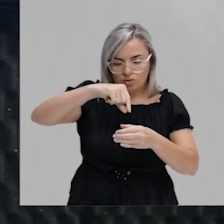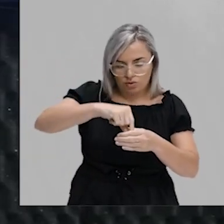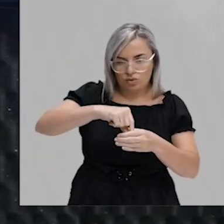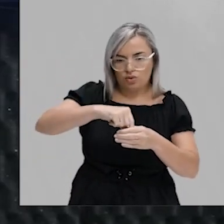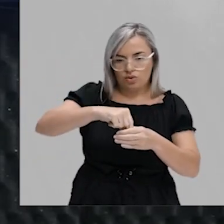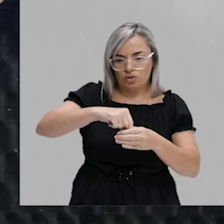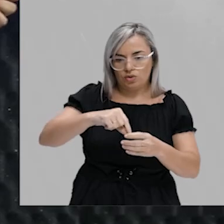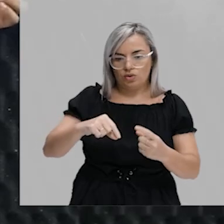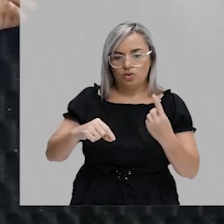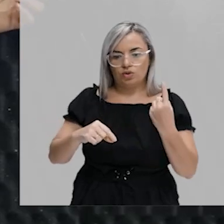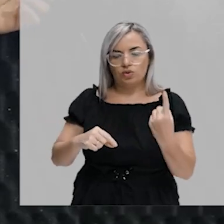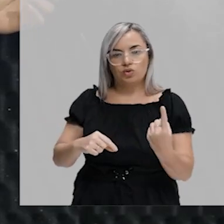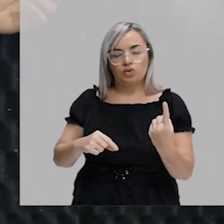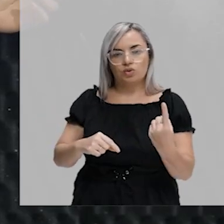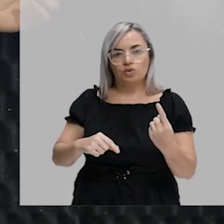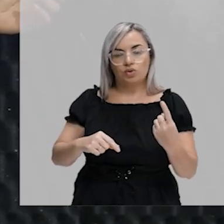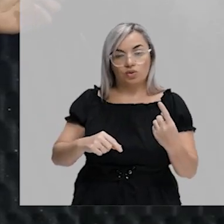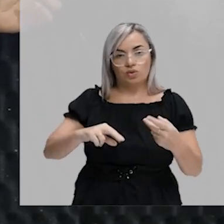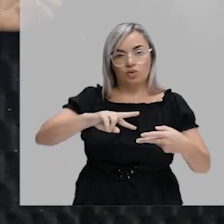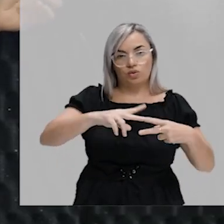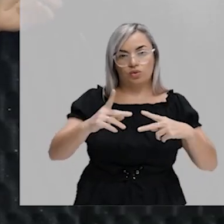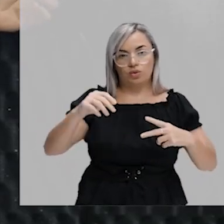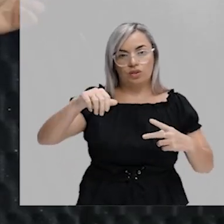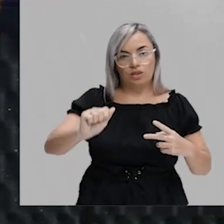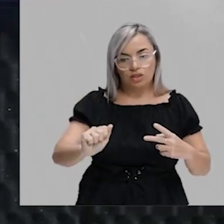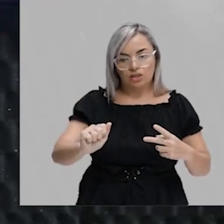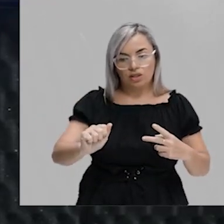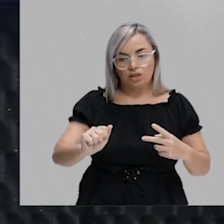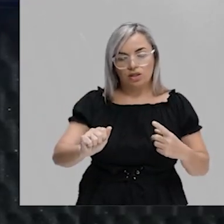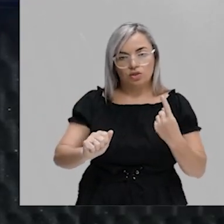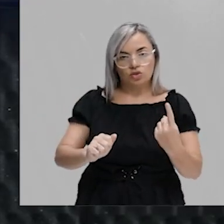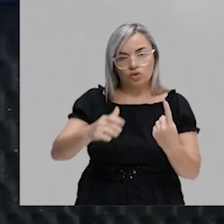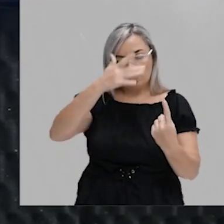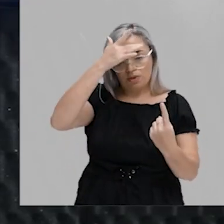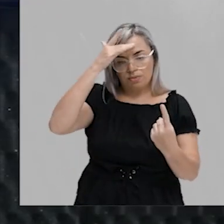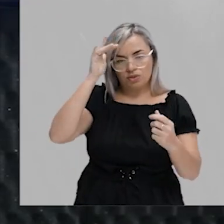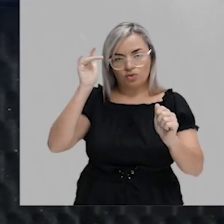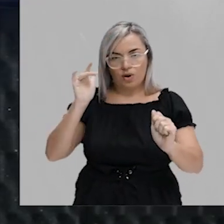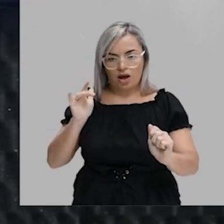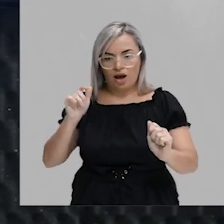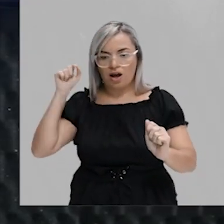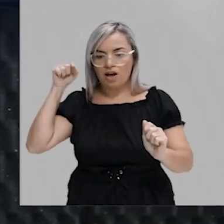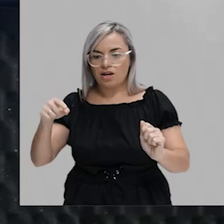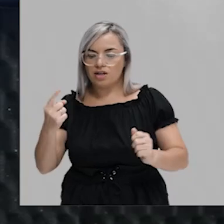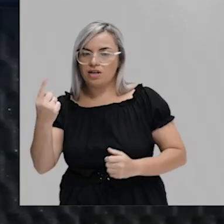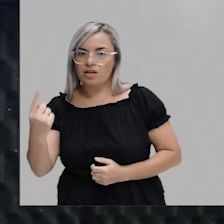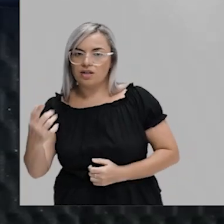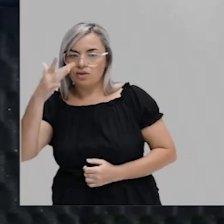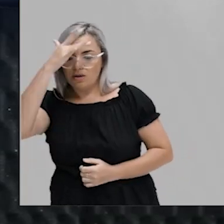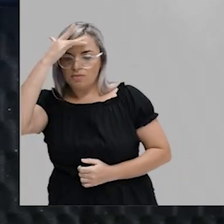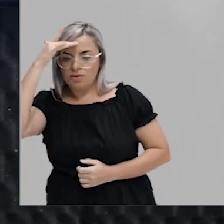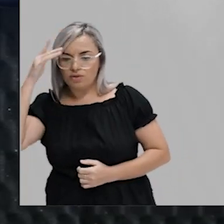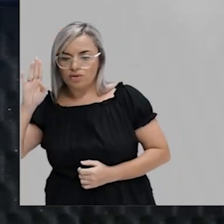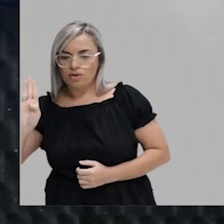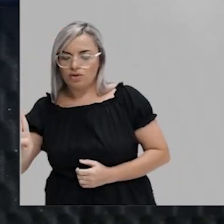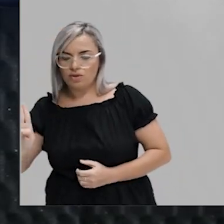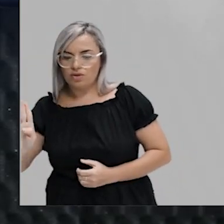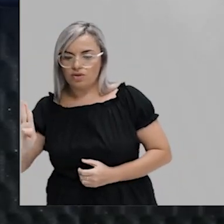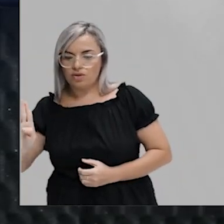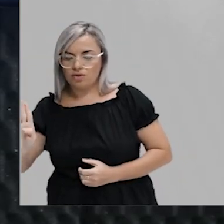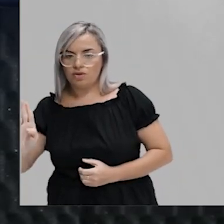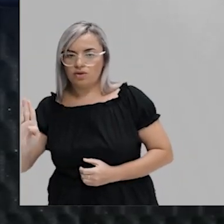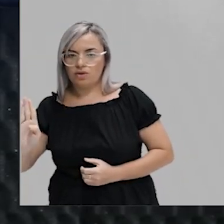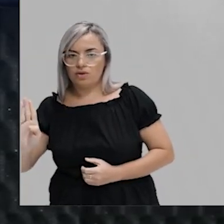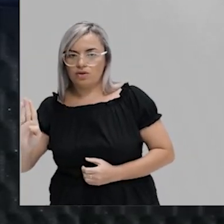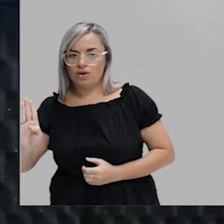A e a amostra de DNA de um indivíduo B. O que eu vou fazer agora? Eu vou jogar ali, dentro desses tubinhos, as